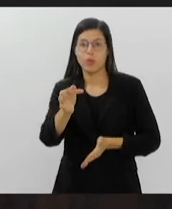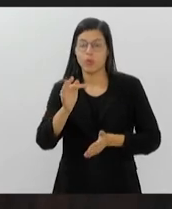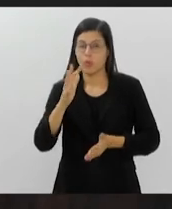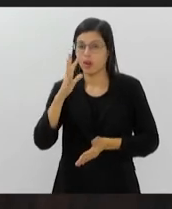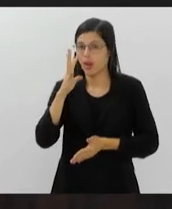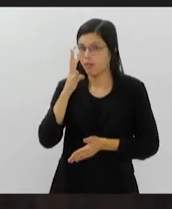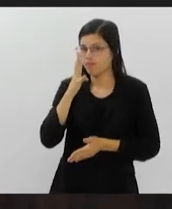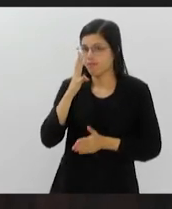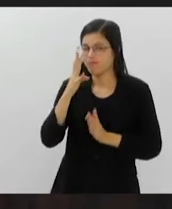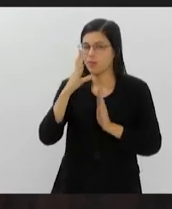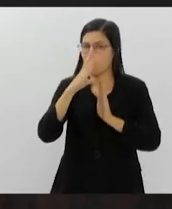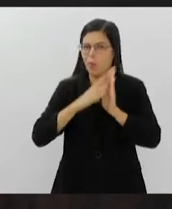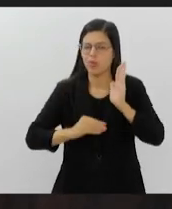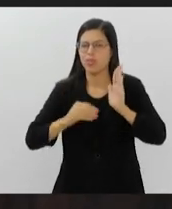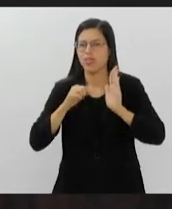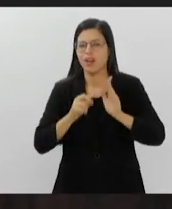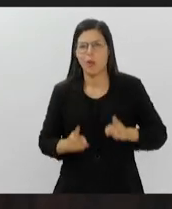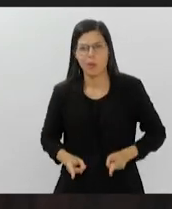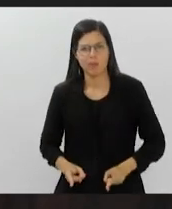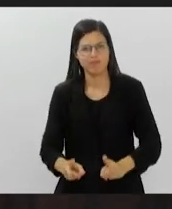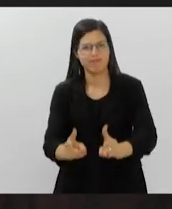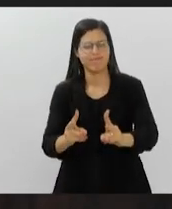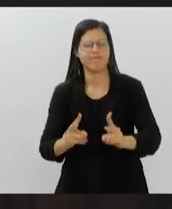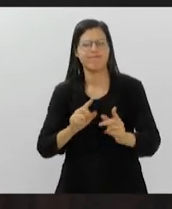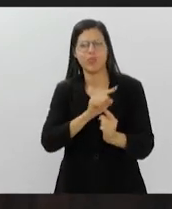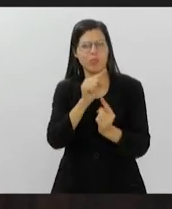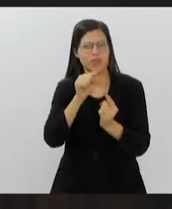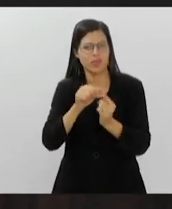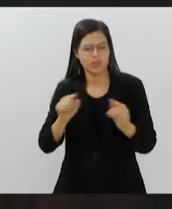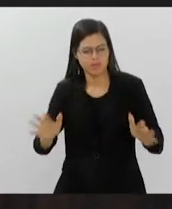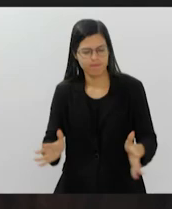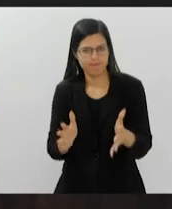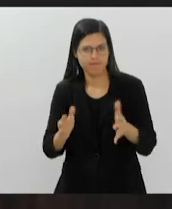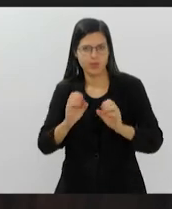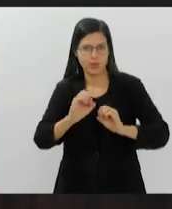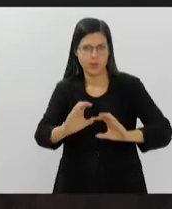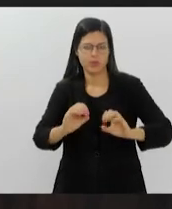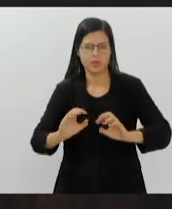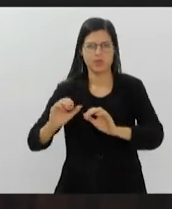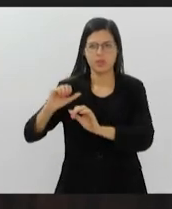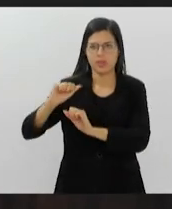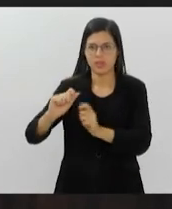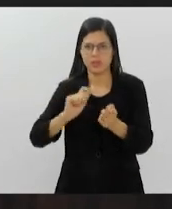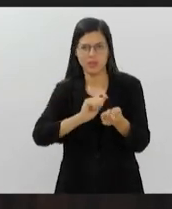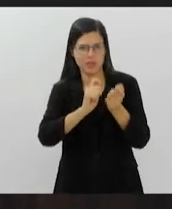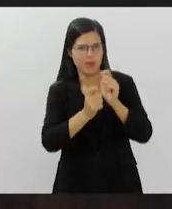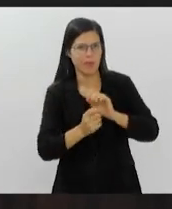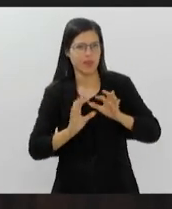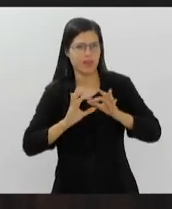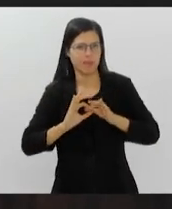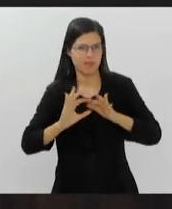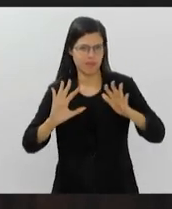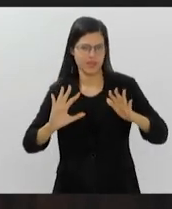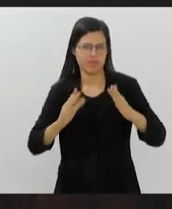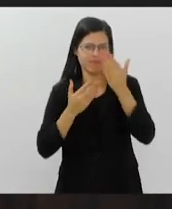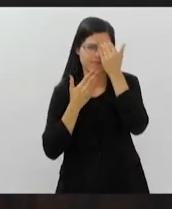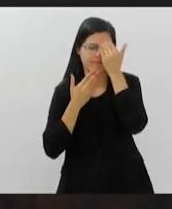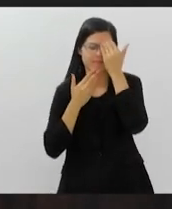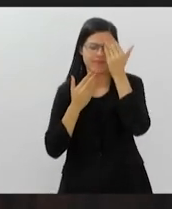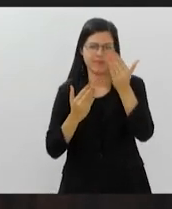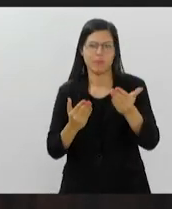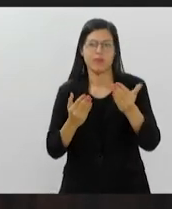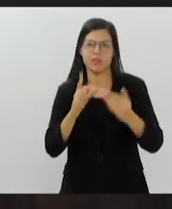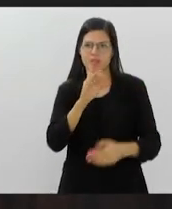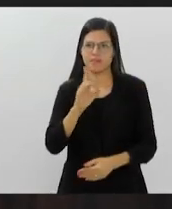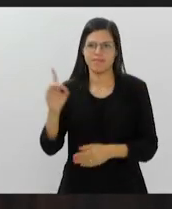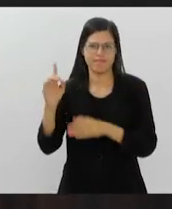um de nós a seguir na missão de promover uma educação que transforme e liberte. Muito obrigado e que